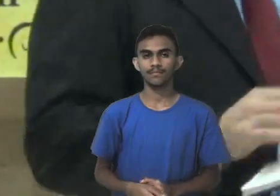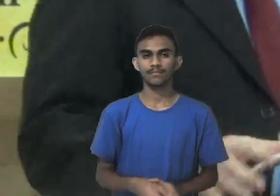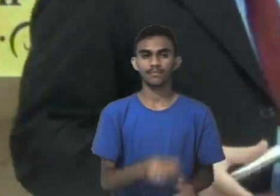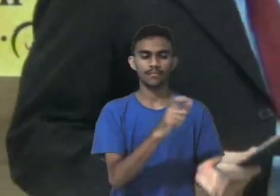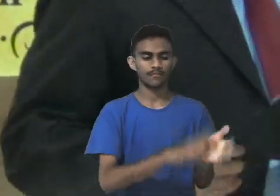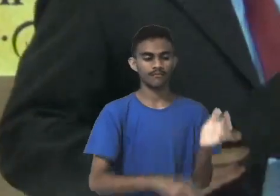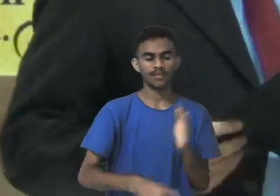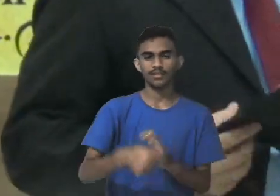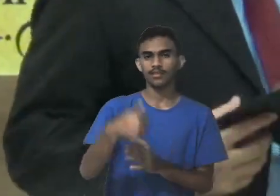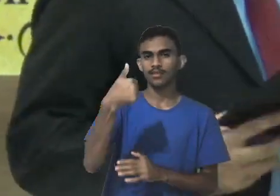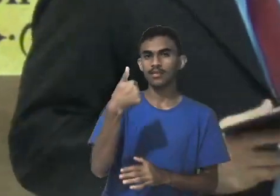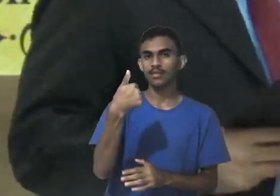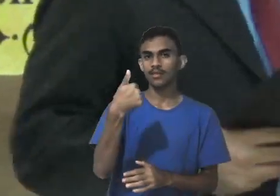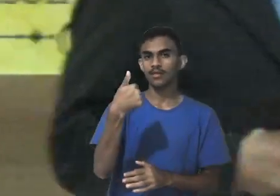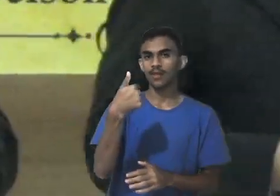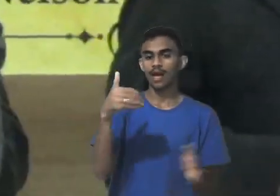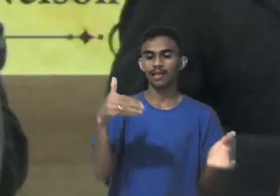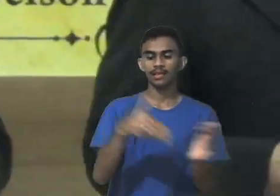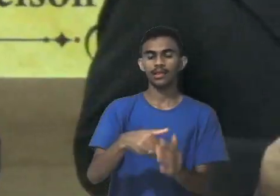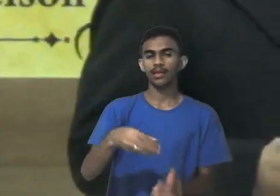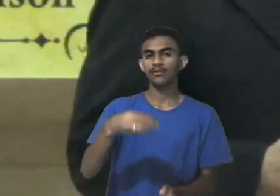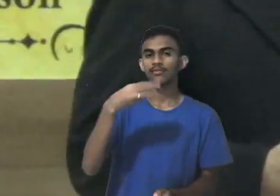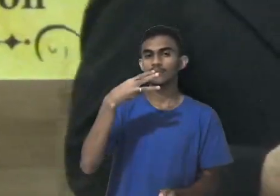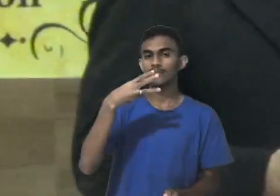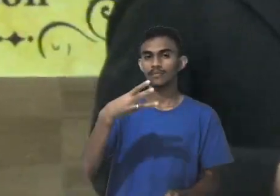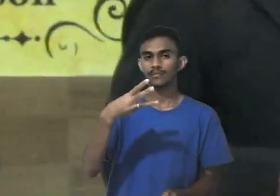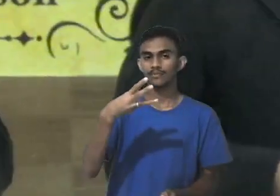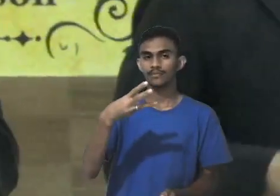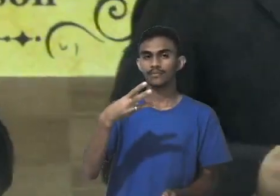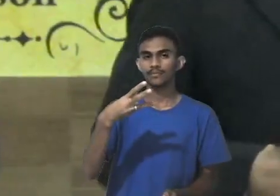Versículo 1 ao 3.